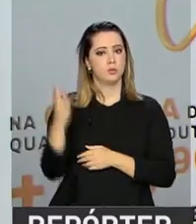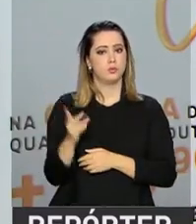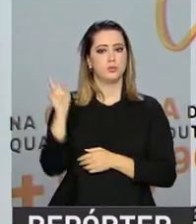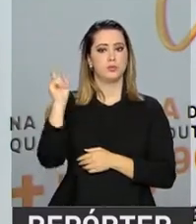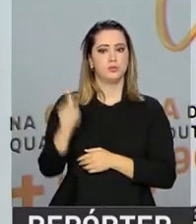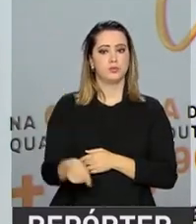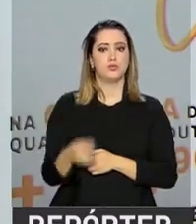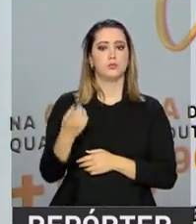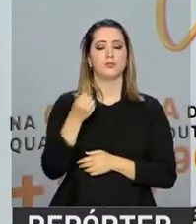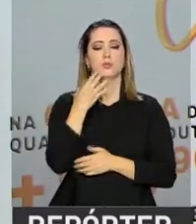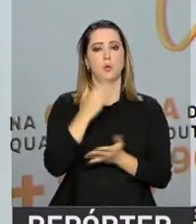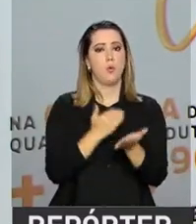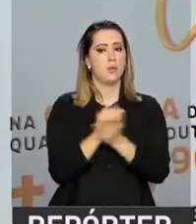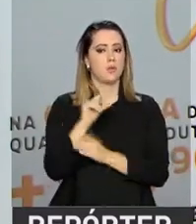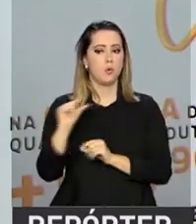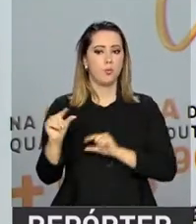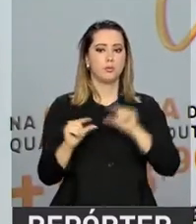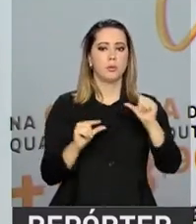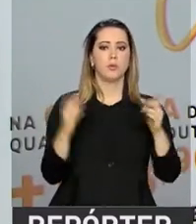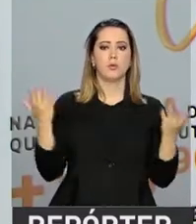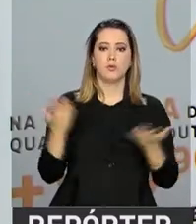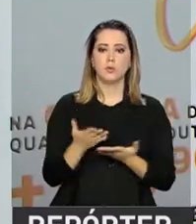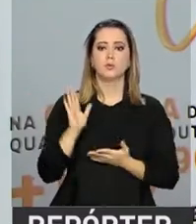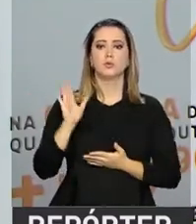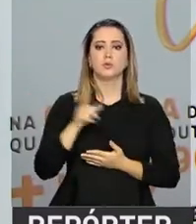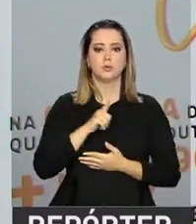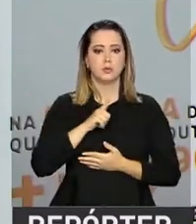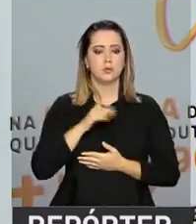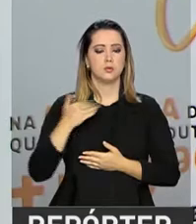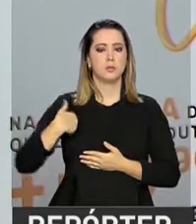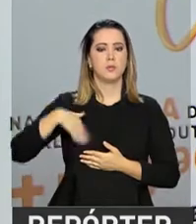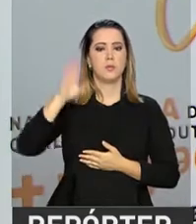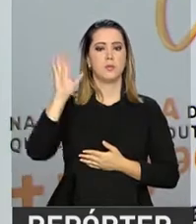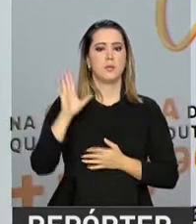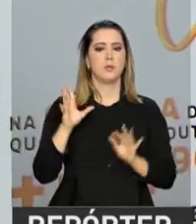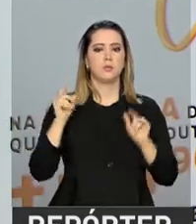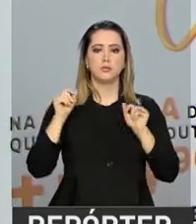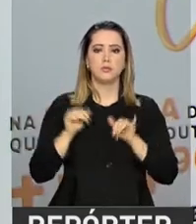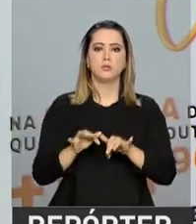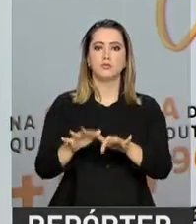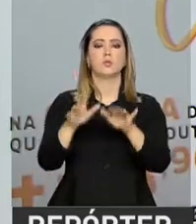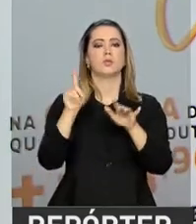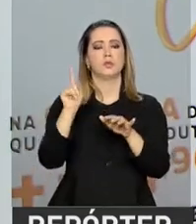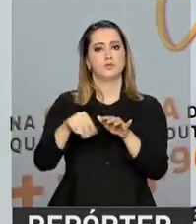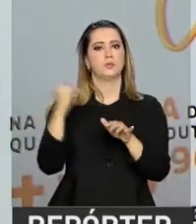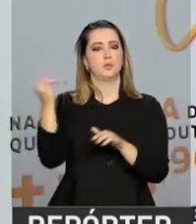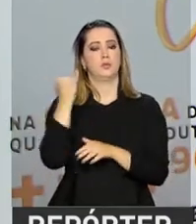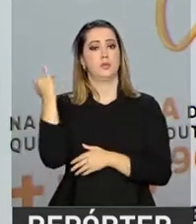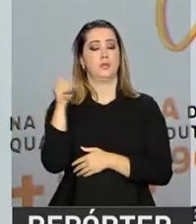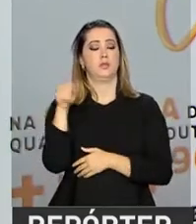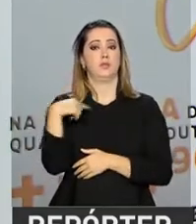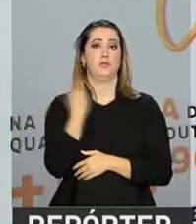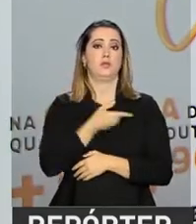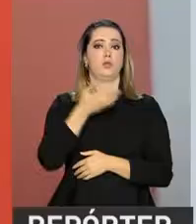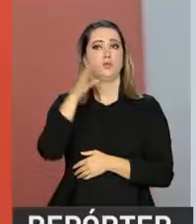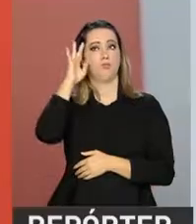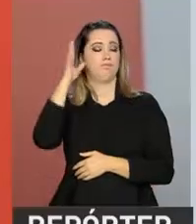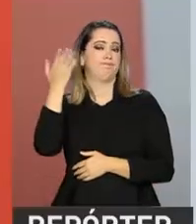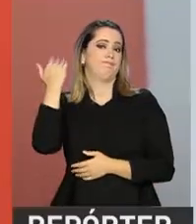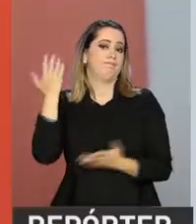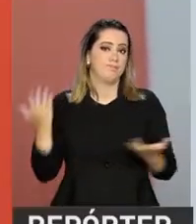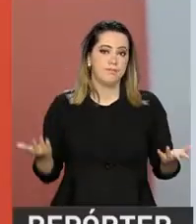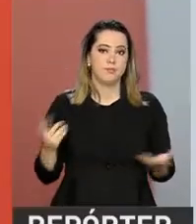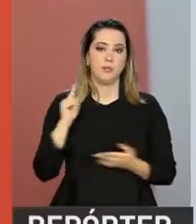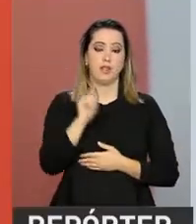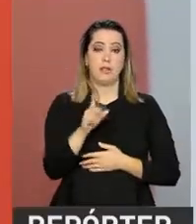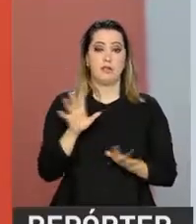o negócio que começou pequeno hoje já tem uma tomando uma proporção que realmente não imaginava lá atrás né para